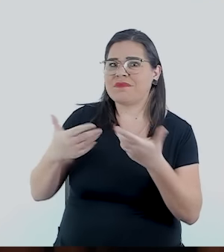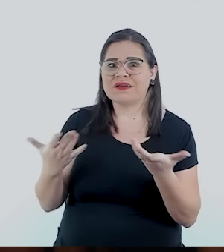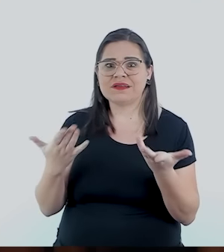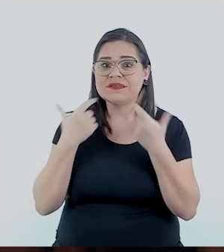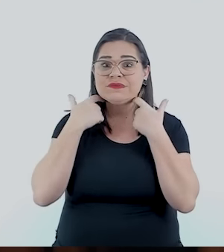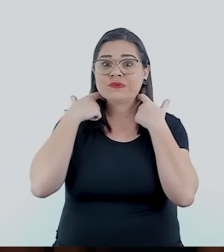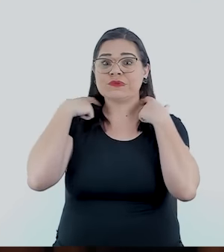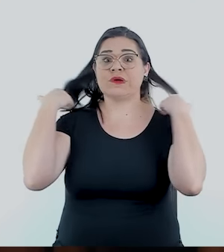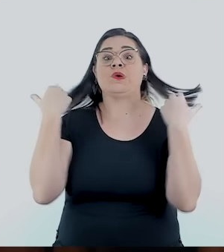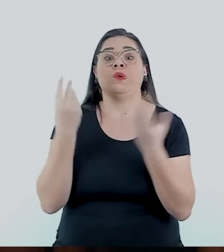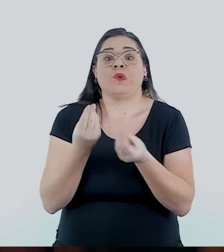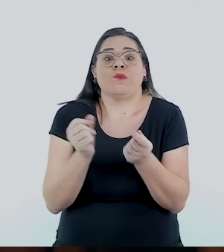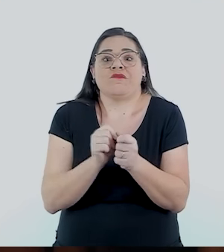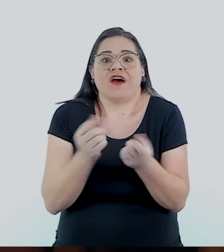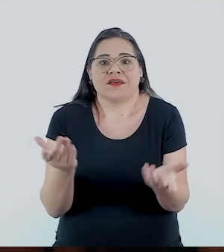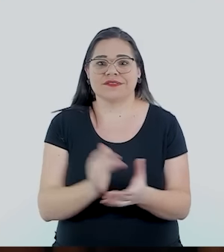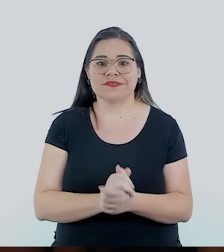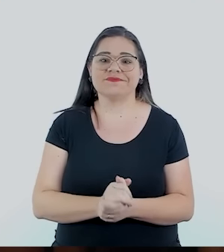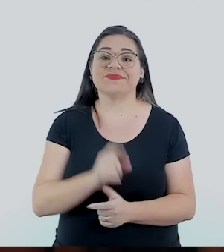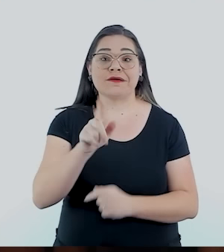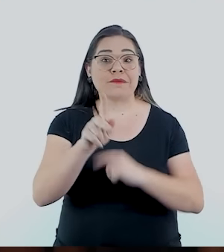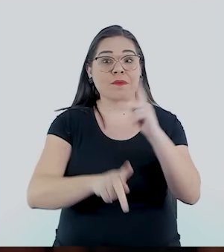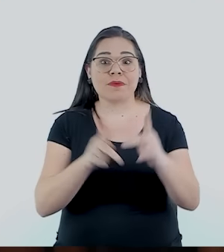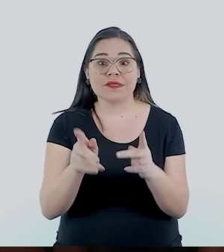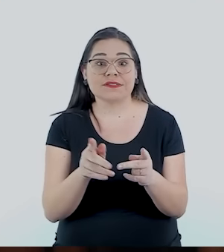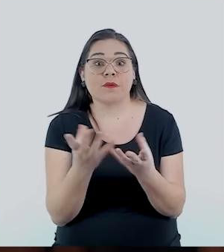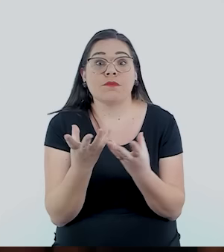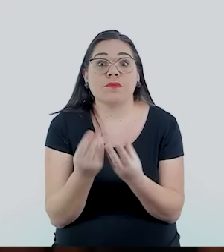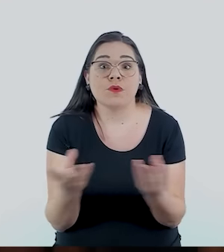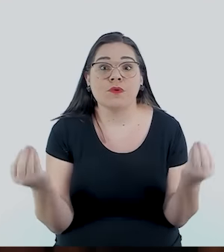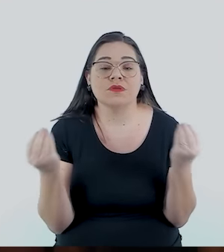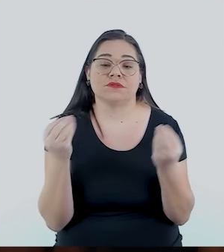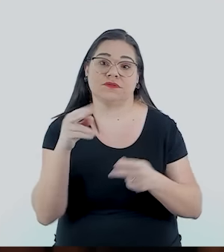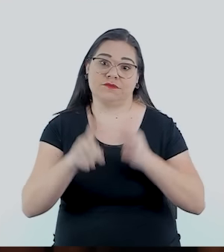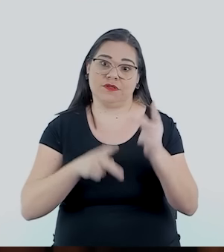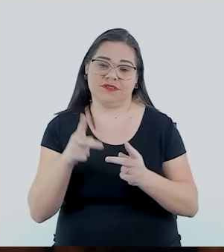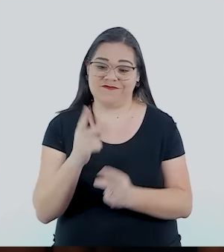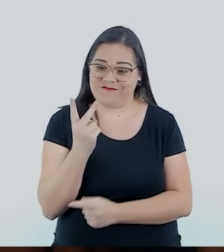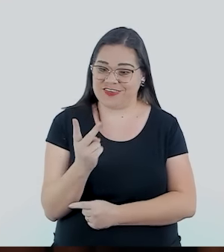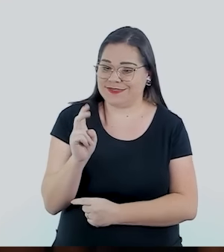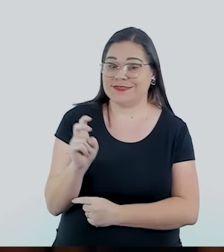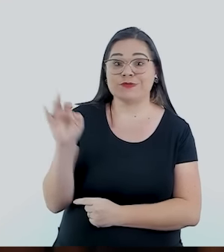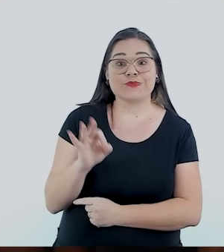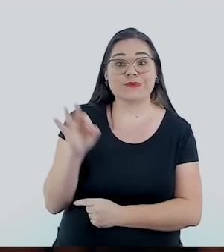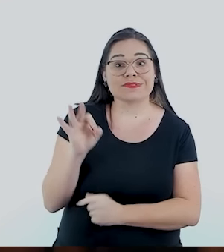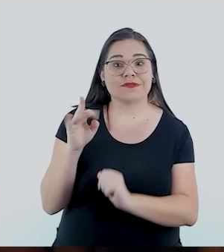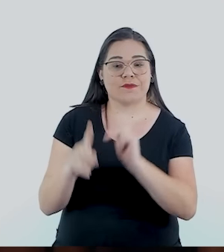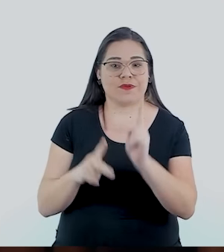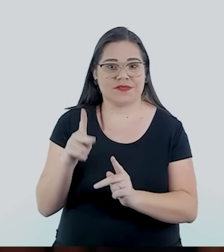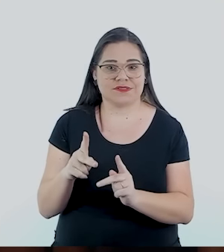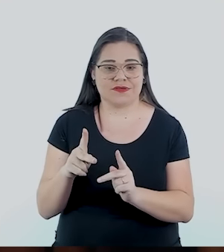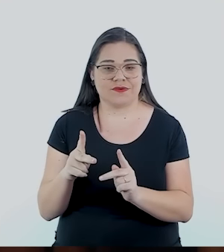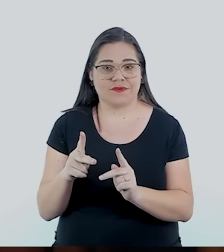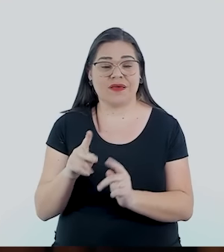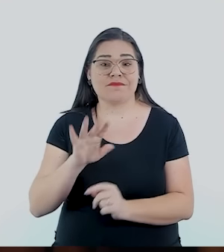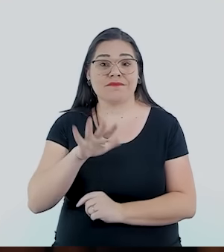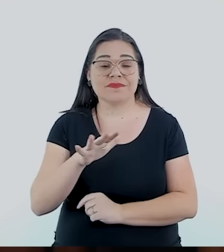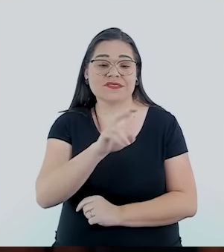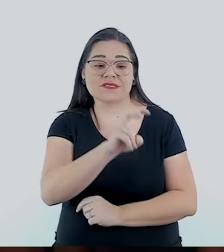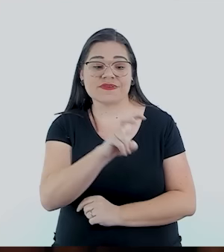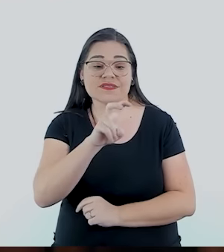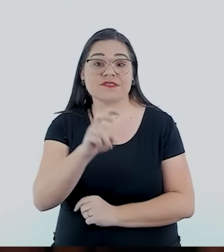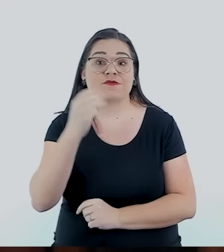faz né e a gente tá falando realmente de uma população gigantesca esses 25% que a Candice falou hoje representa mais de 55 milhões